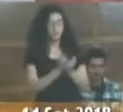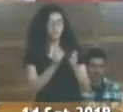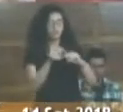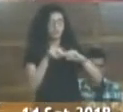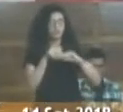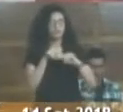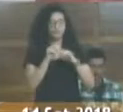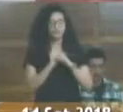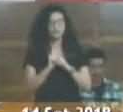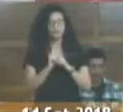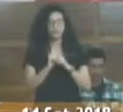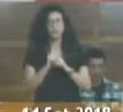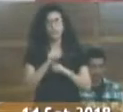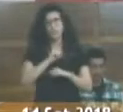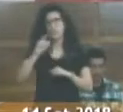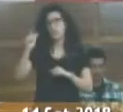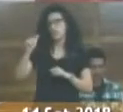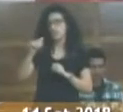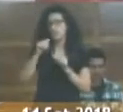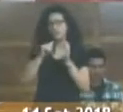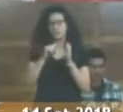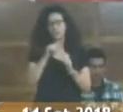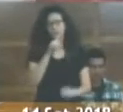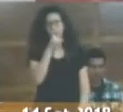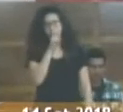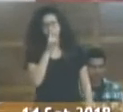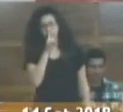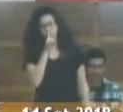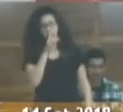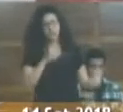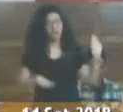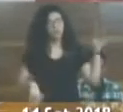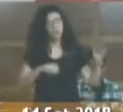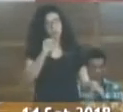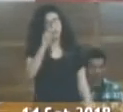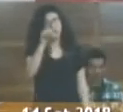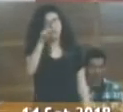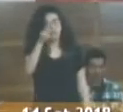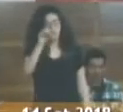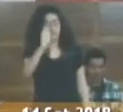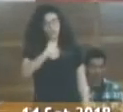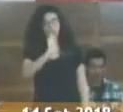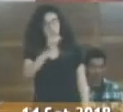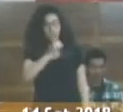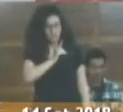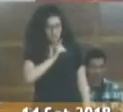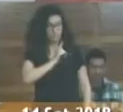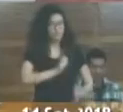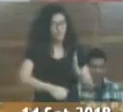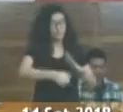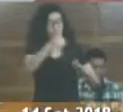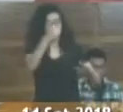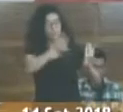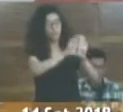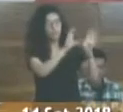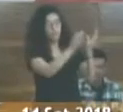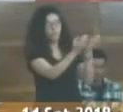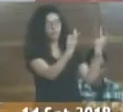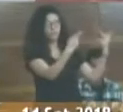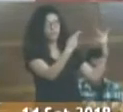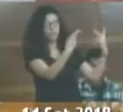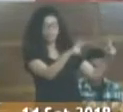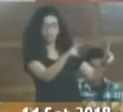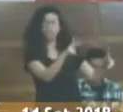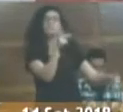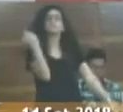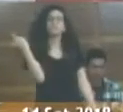né? Acesso à energia elétrica na Praia do Sono, graças a Deus a gente conseguiu, foi a primeira comunidade lá da costeira